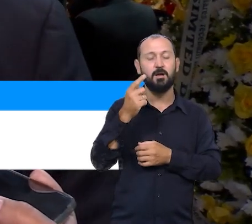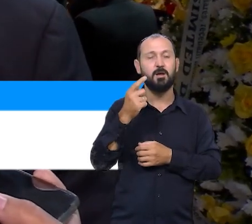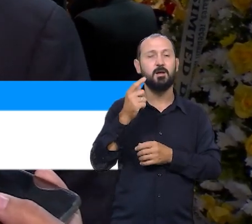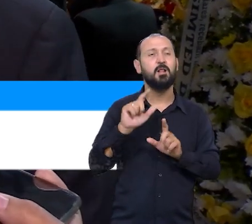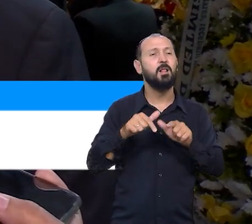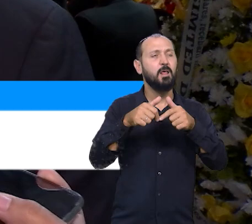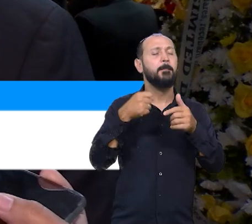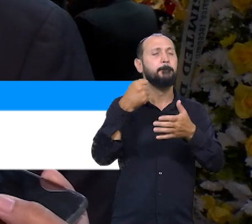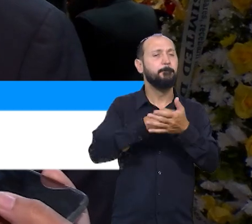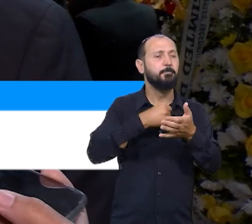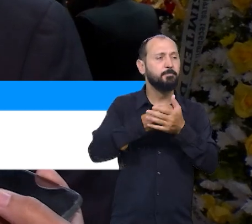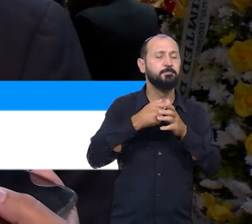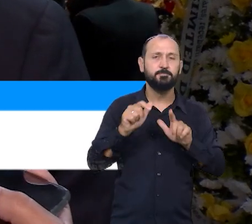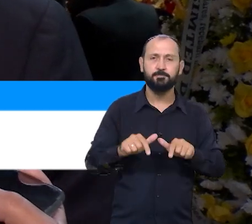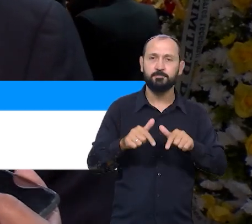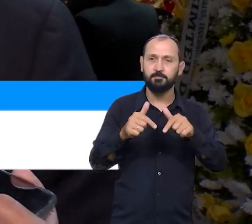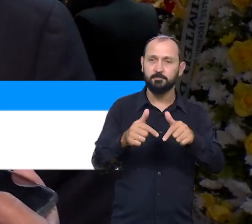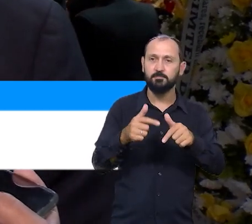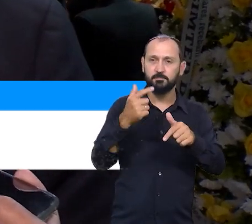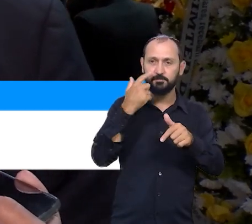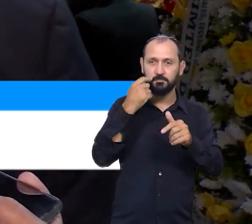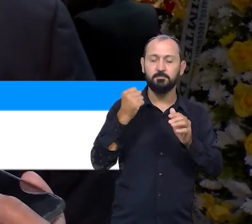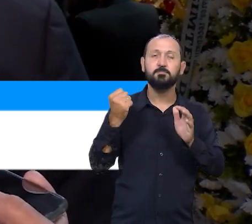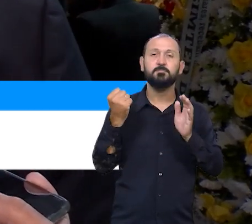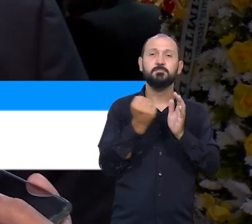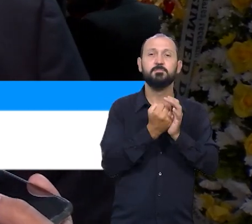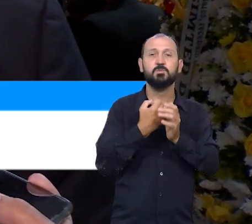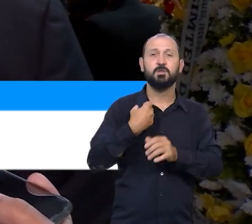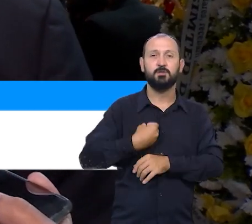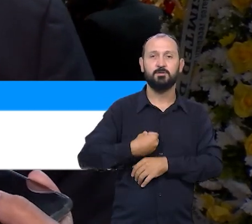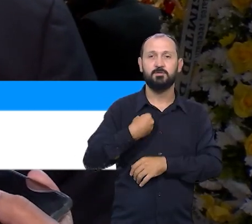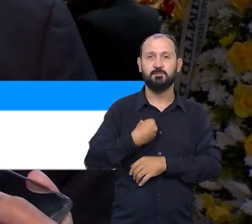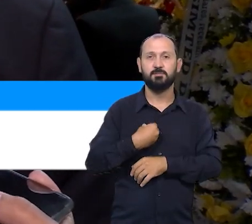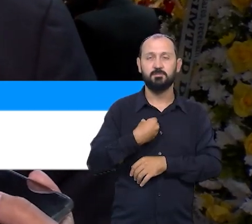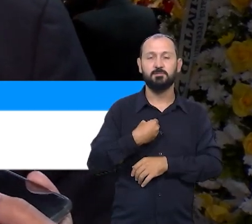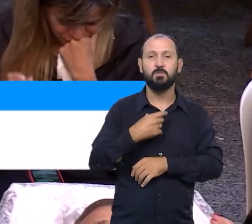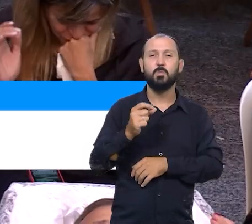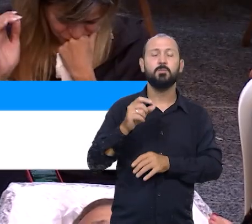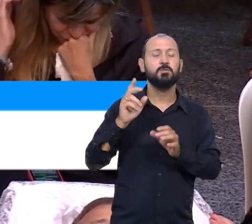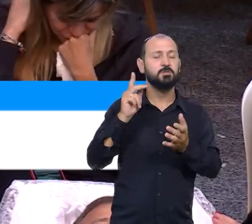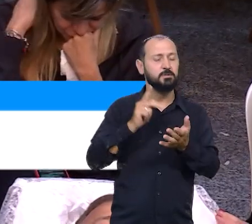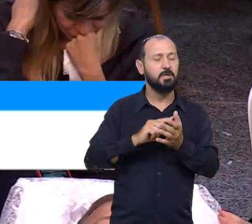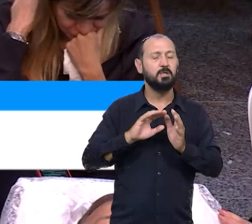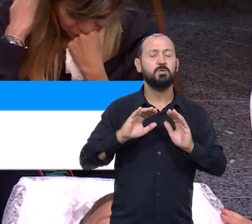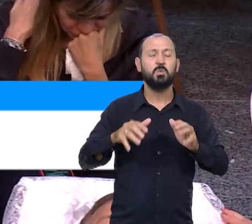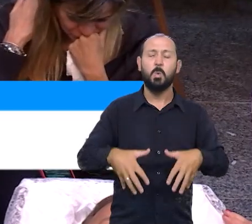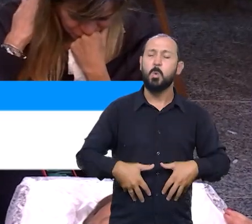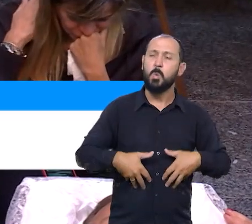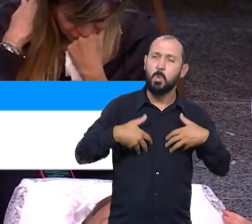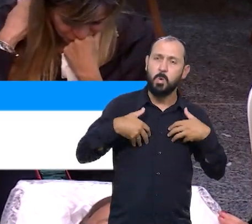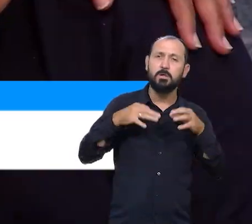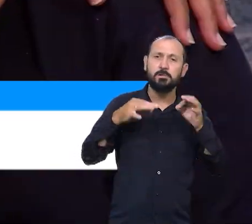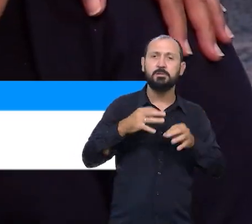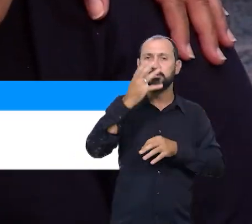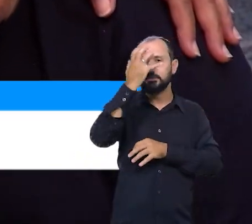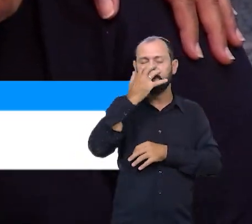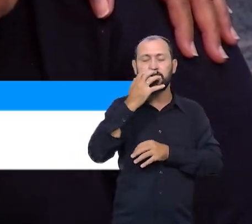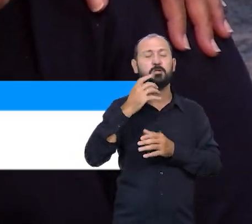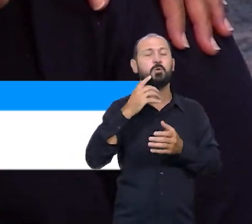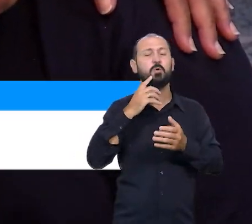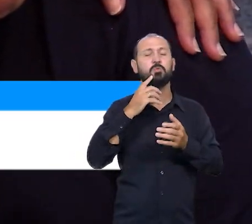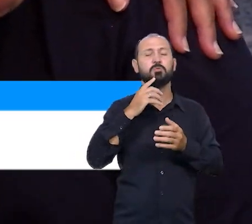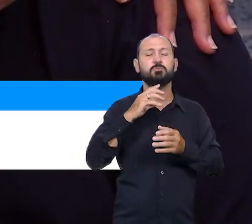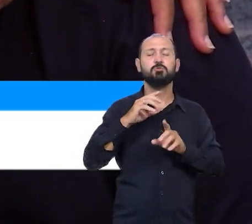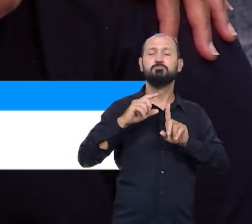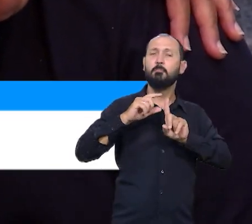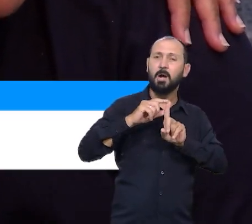precisavam. Estava lá o Amarildo brigando, reivindicando, lutando. Ele marcou a sua vida um homem honrado, correto,